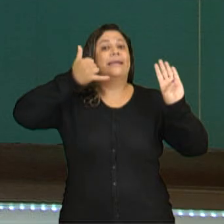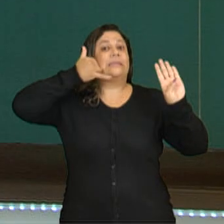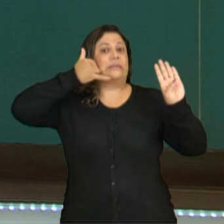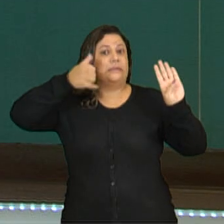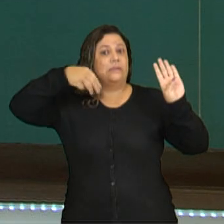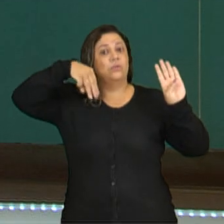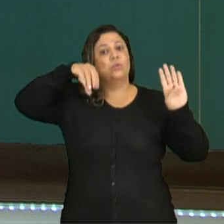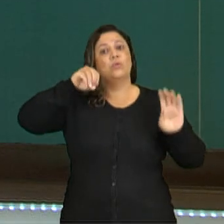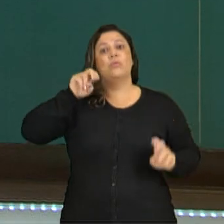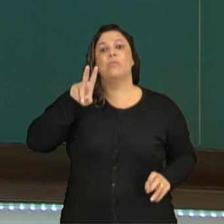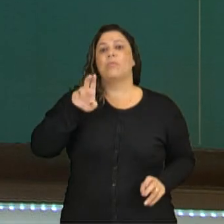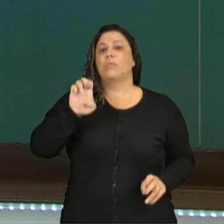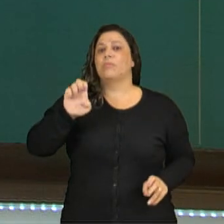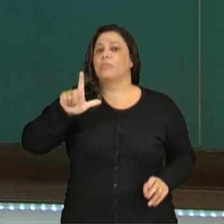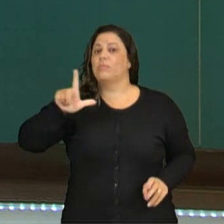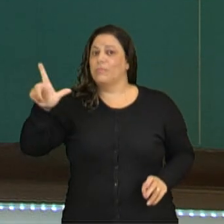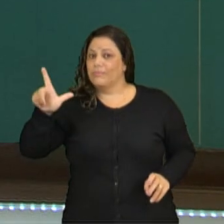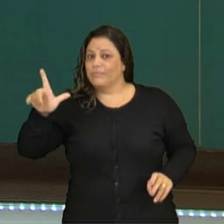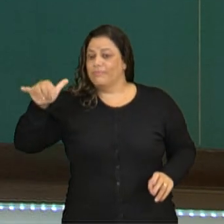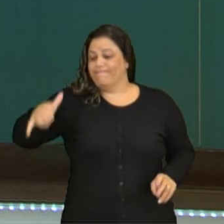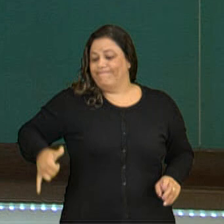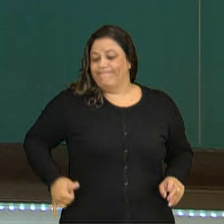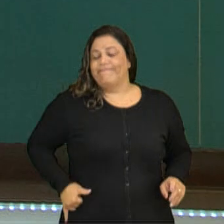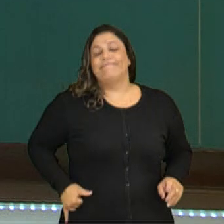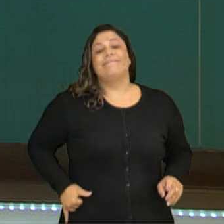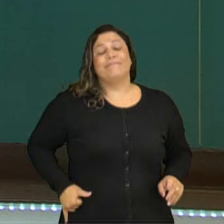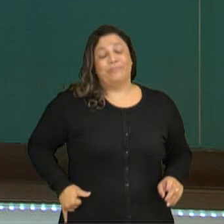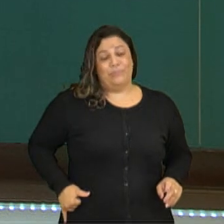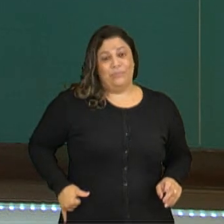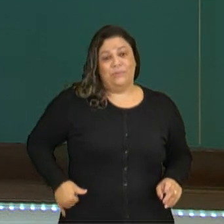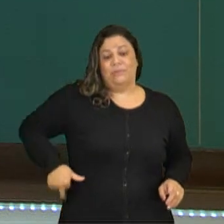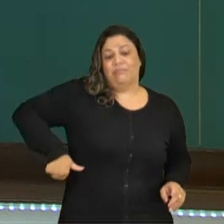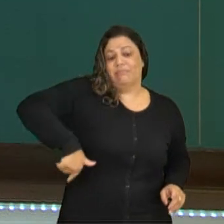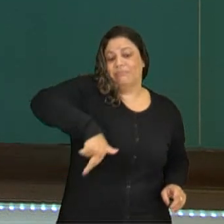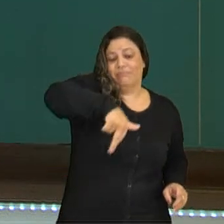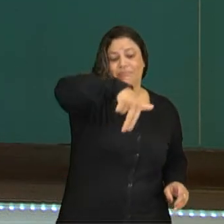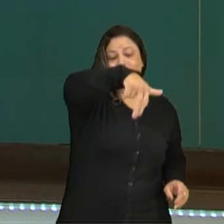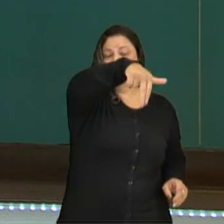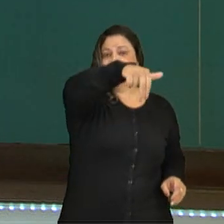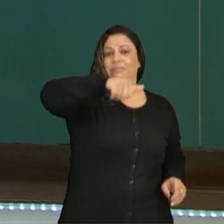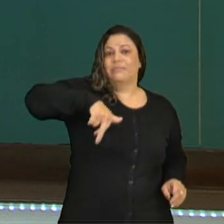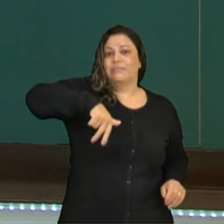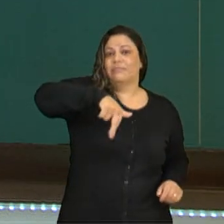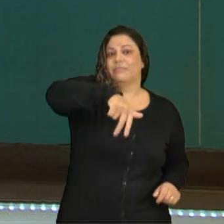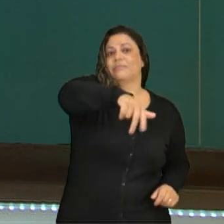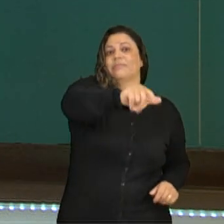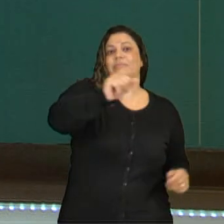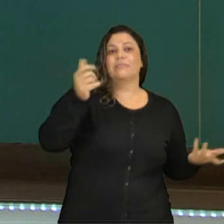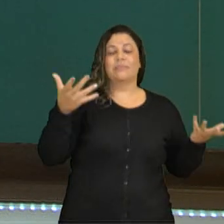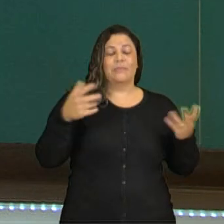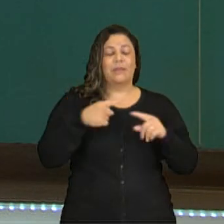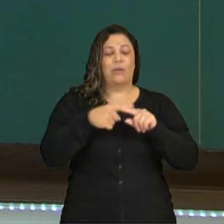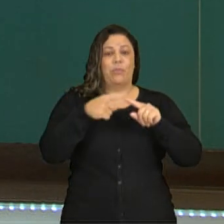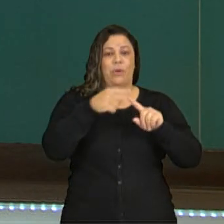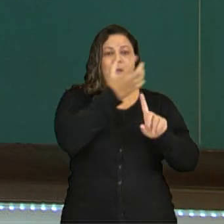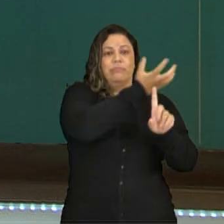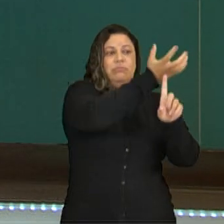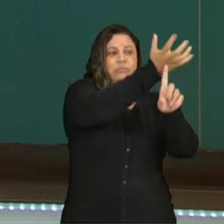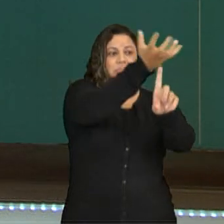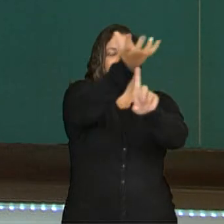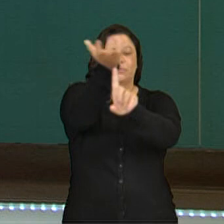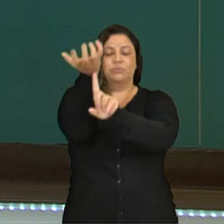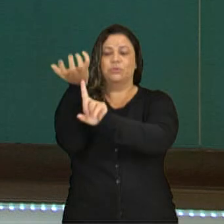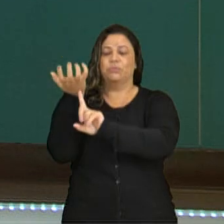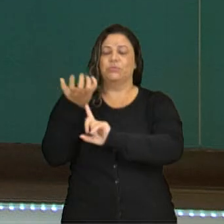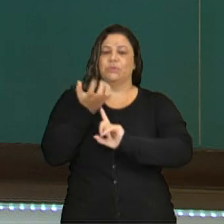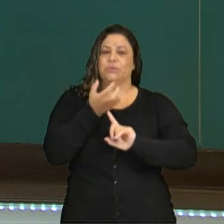quê? Qual a justificativa? Porque é isso que ele é um telefone móvel. A rede aonde ele funciona